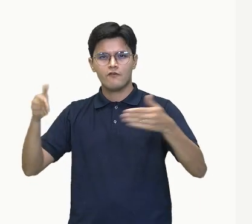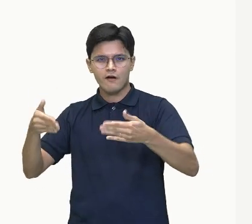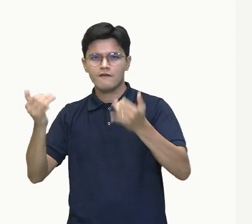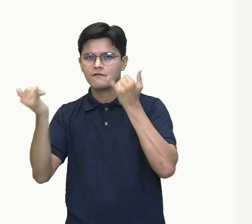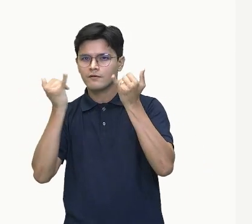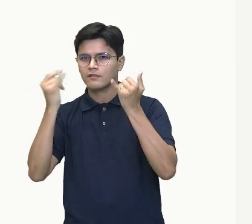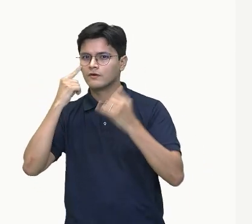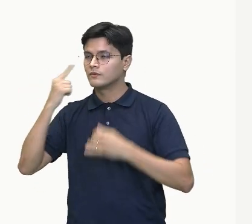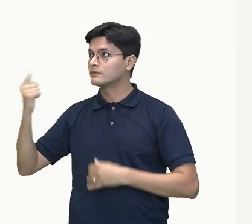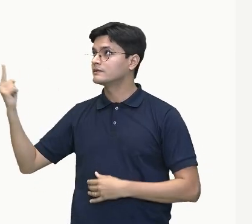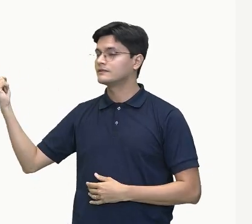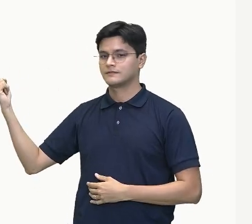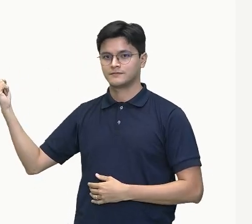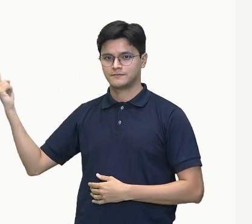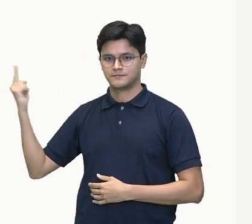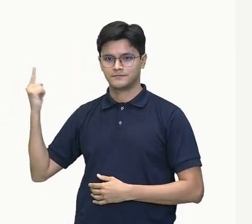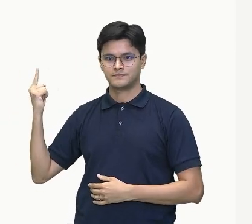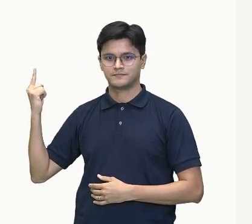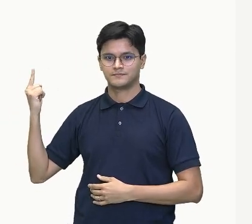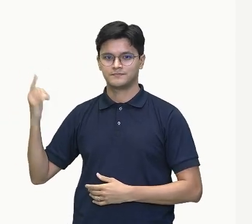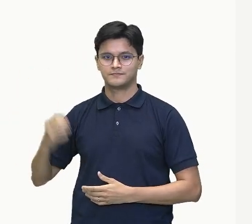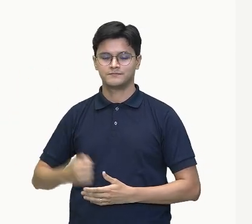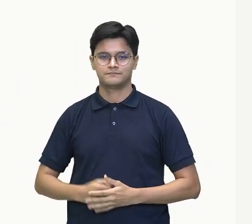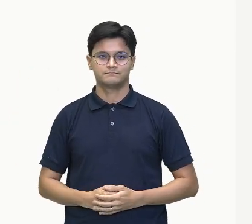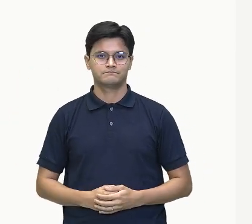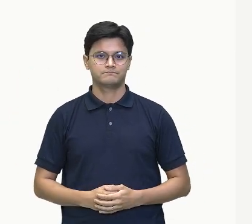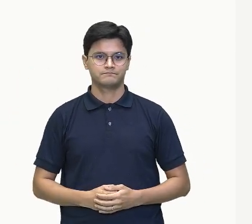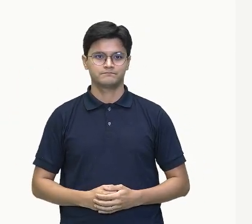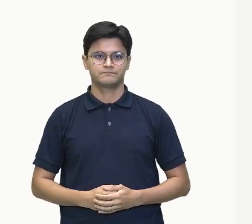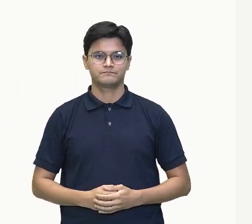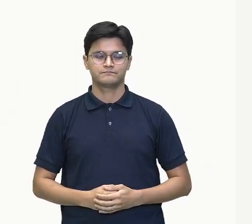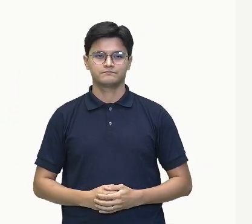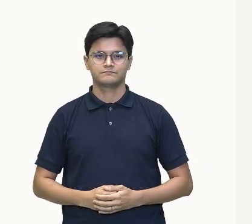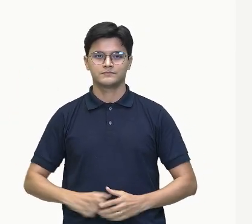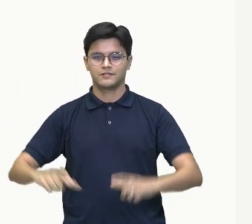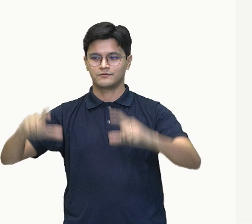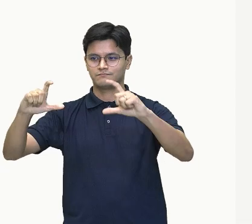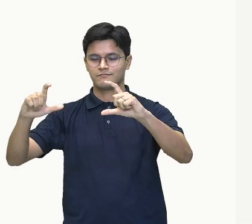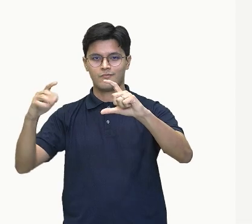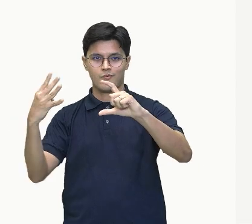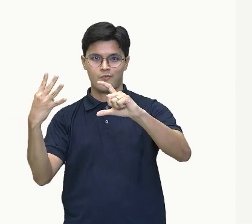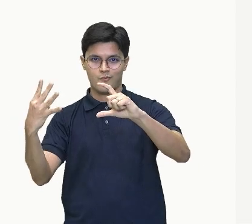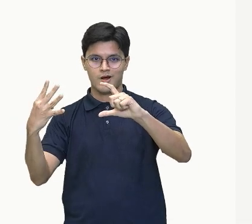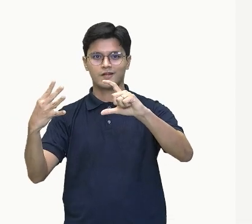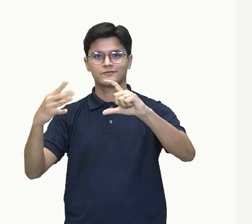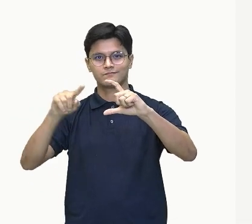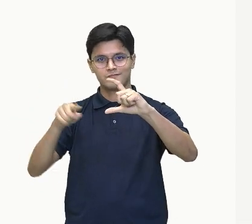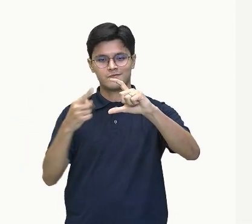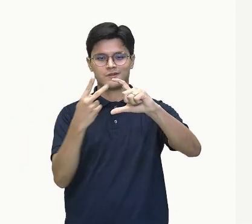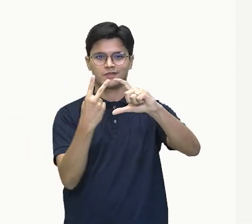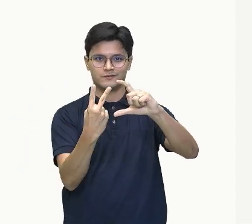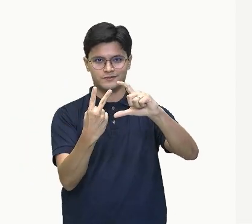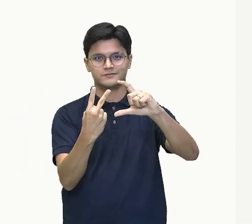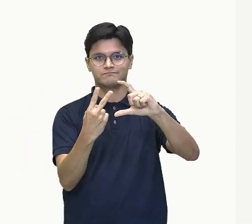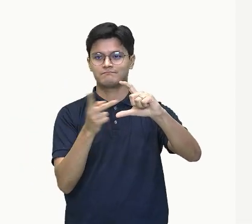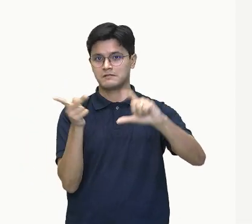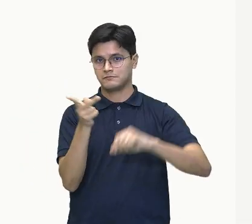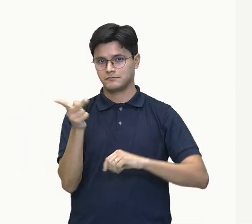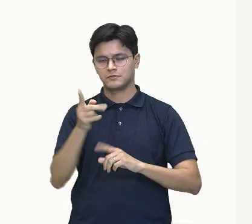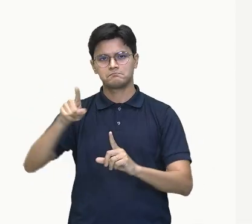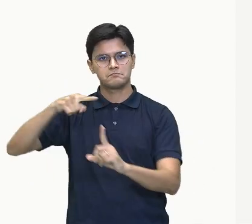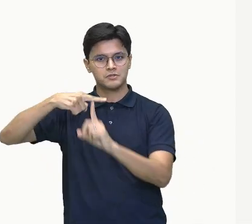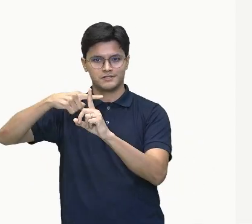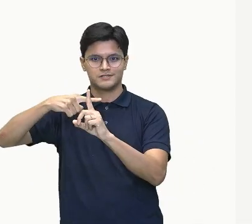As coordenadas do centro vão ser, então, 4 positivo e 2 positivo. Ué, mas ali